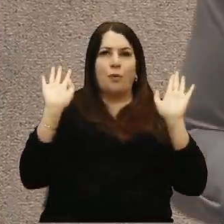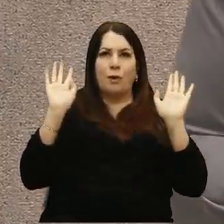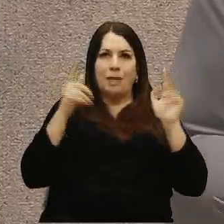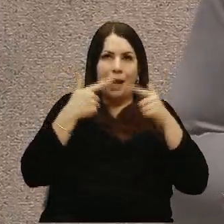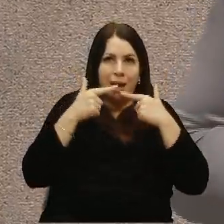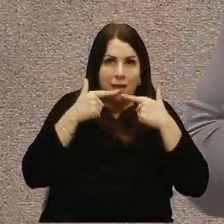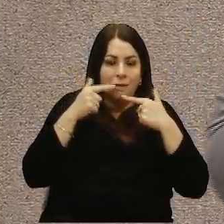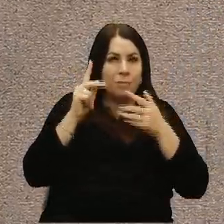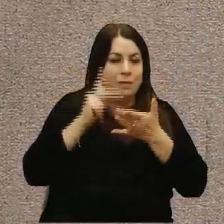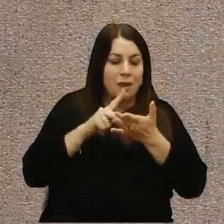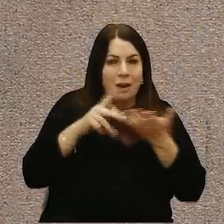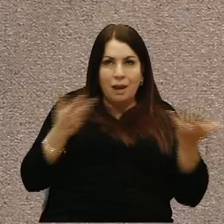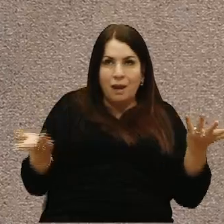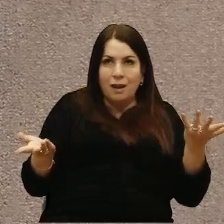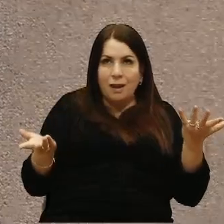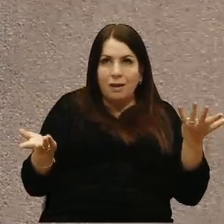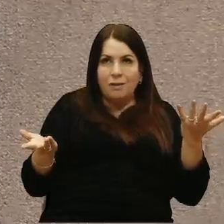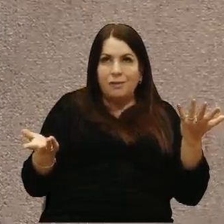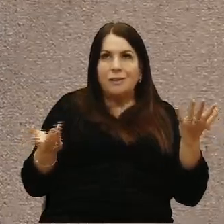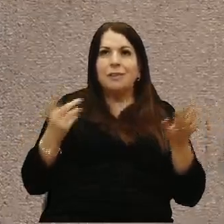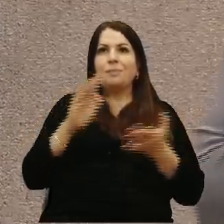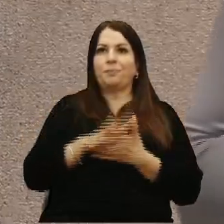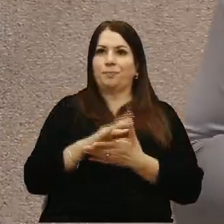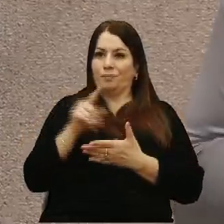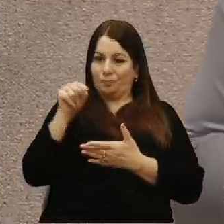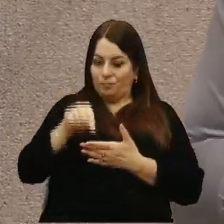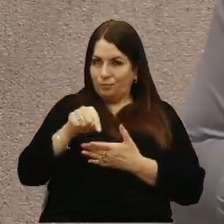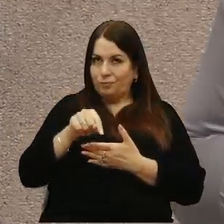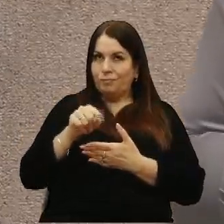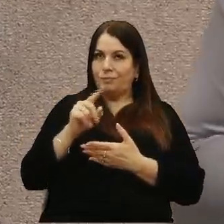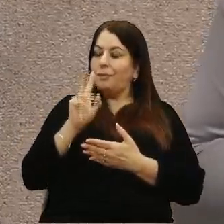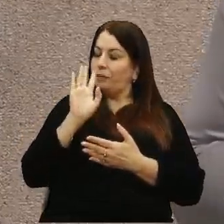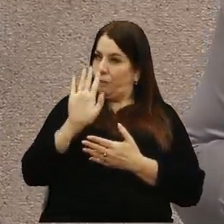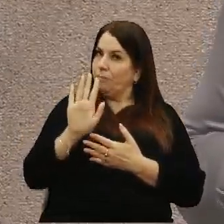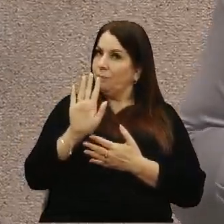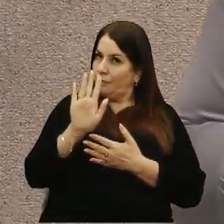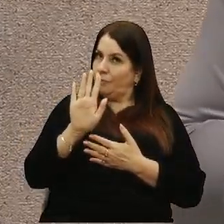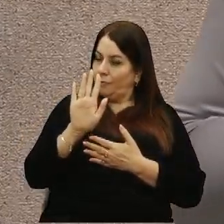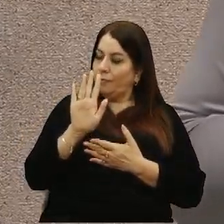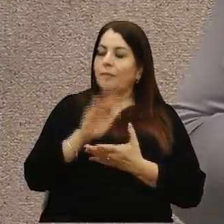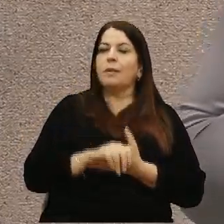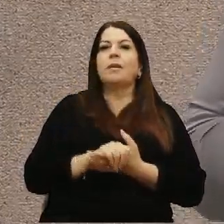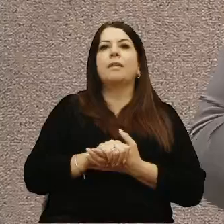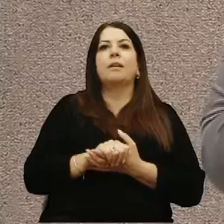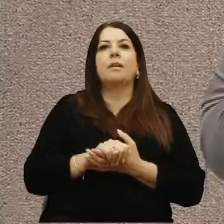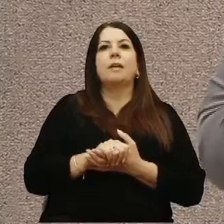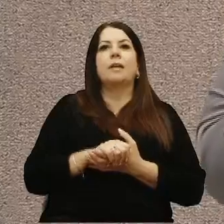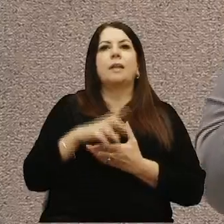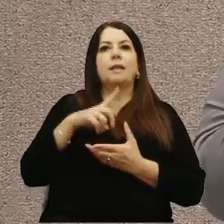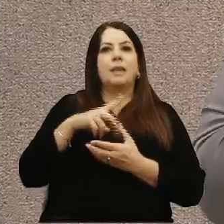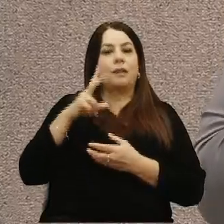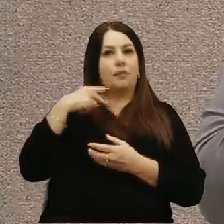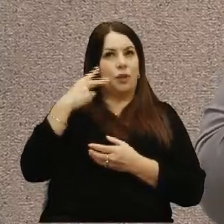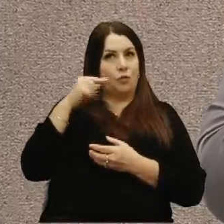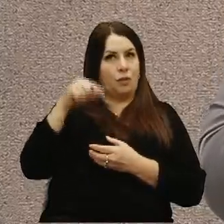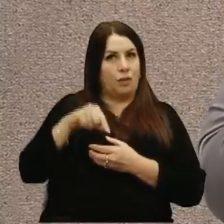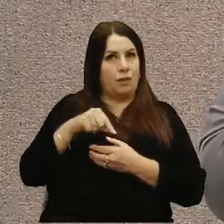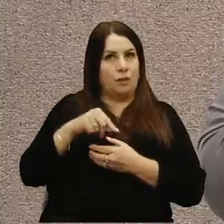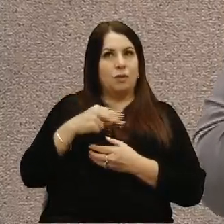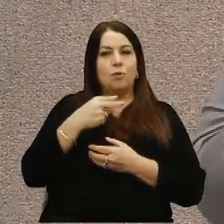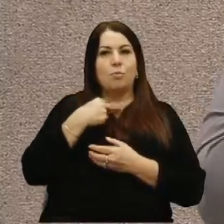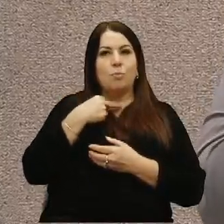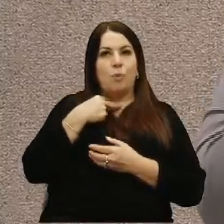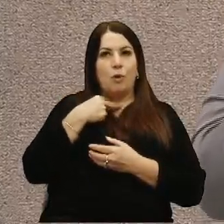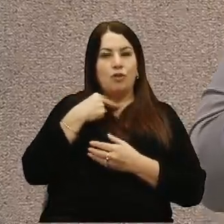mas é verdade, gente. Aí quando vem alguém e diz assim para nós aqui, vejam bem, vereadores. A gente tem vereador aqui dentro que diz que não pode fechar o